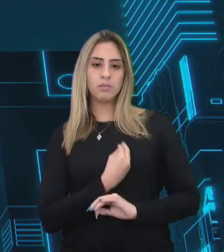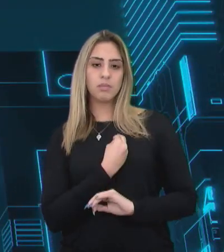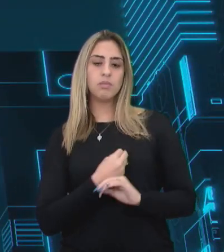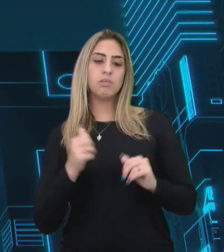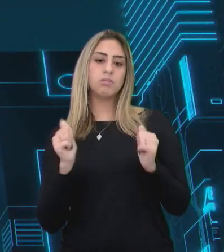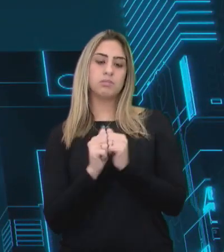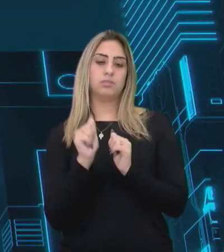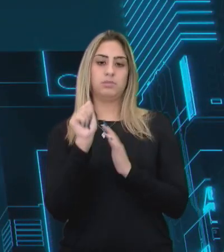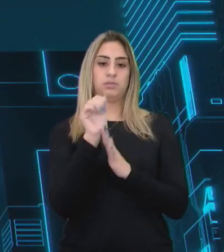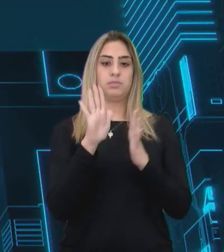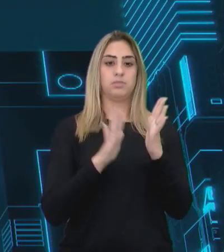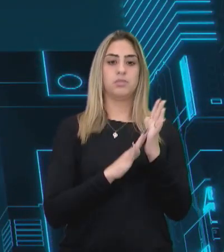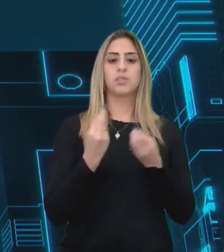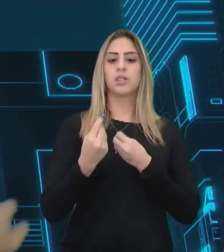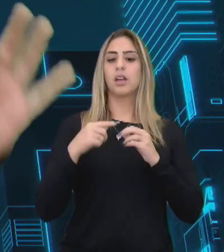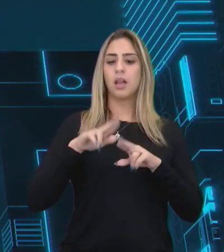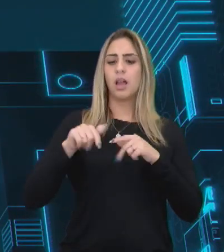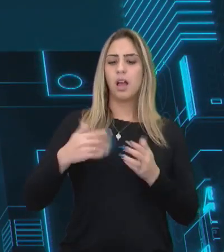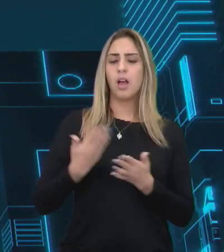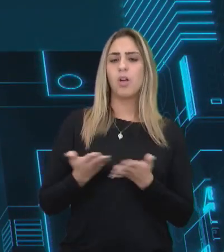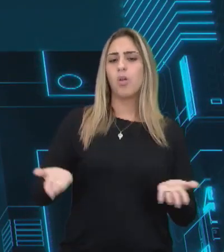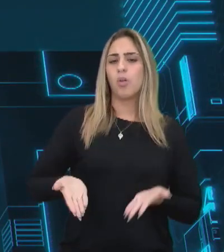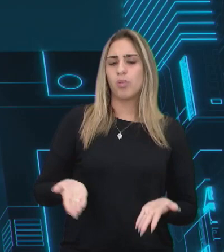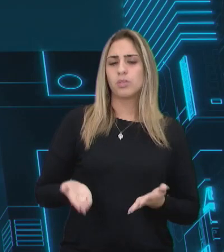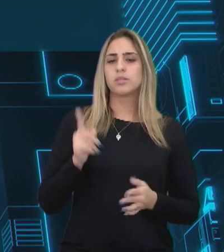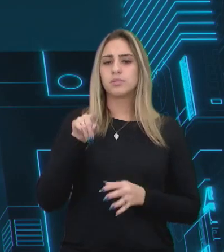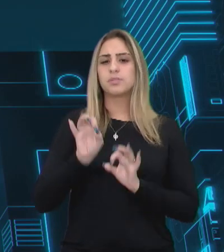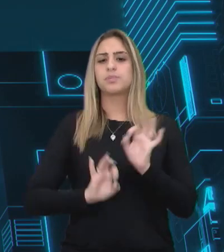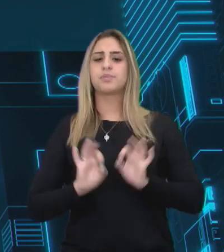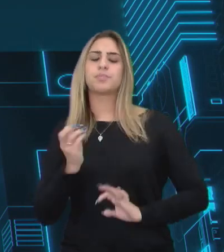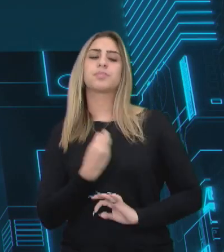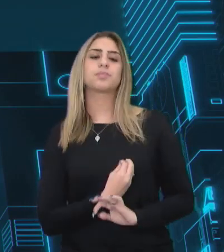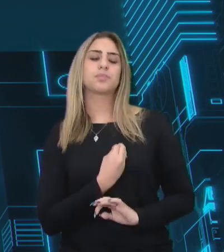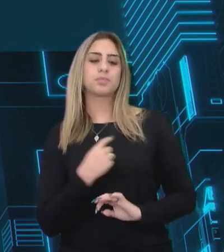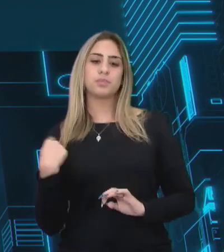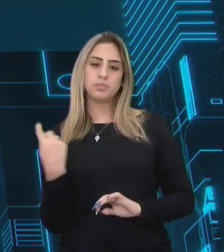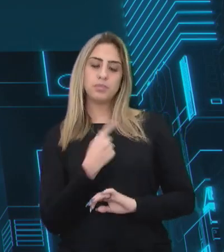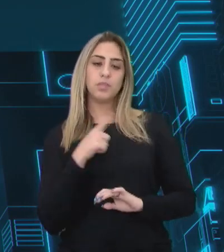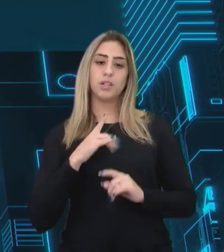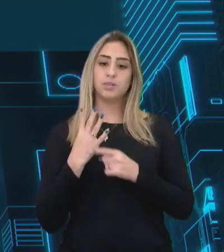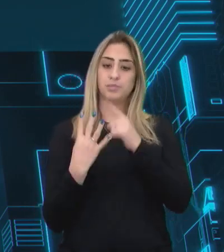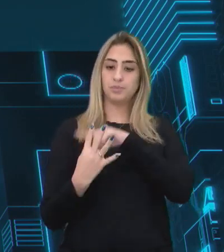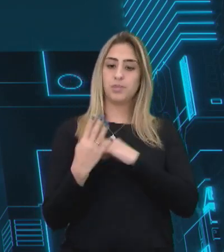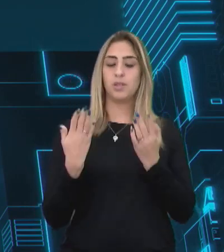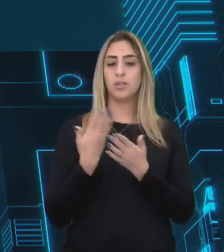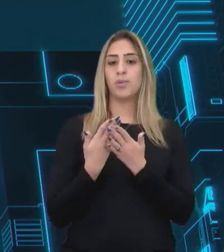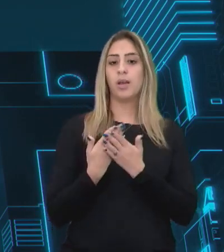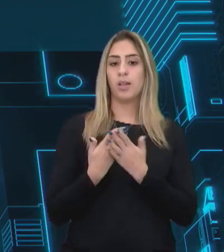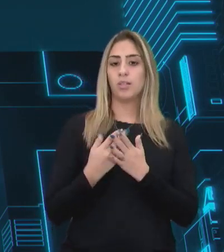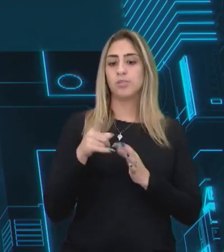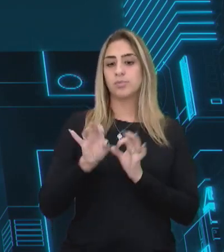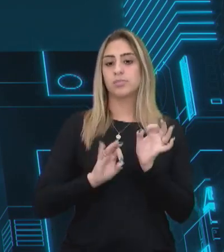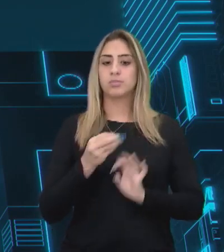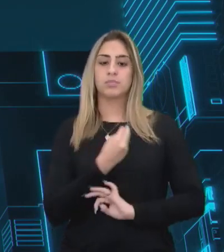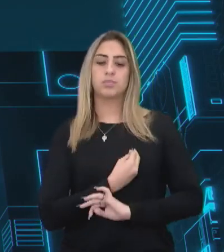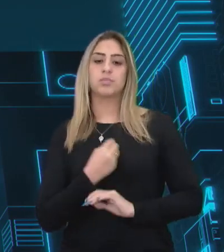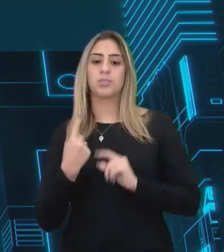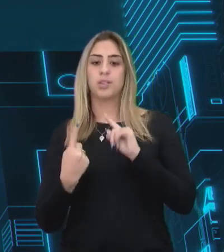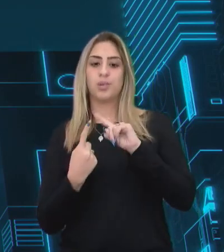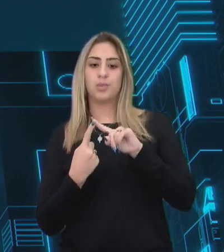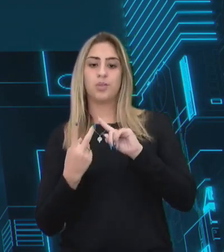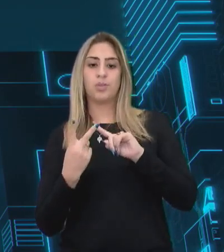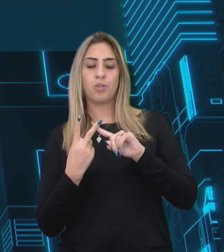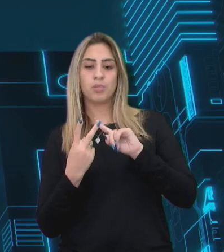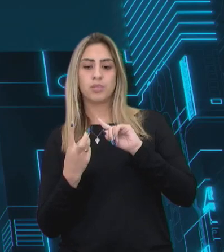essas atividades. Por isso que a nossa aula de hoje é projeto de vida e a gente vai ter 4 aulas sobre projeto de vida. Projeto de vida 1,